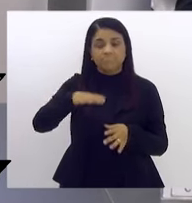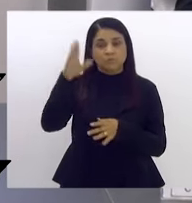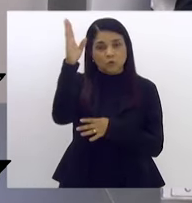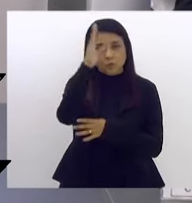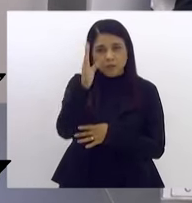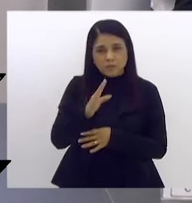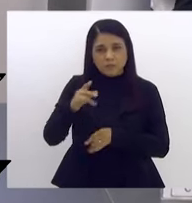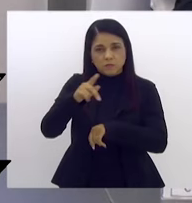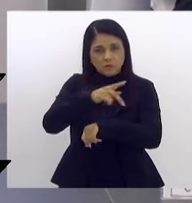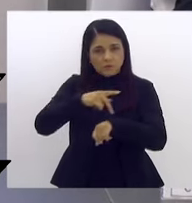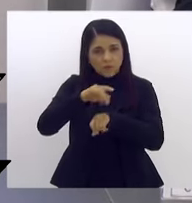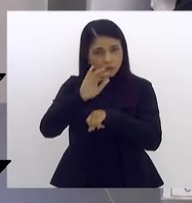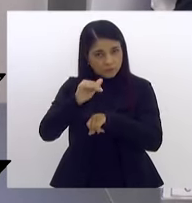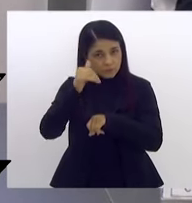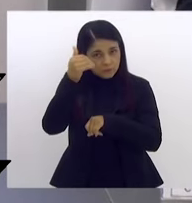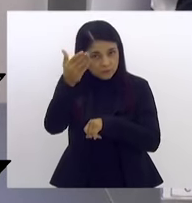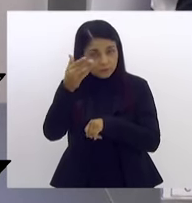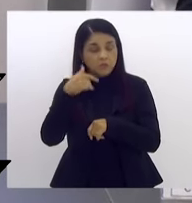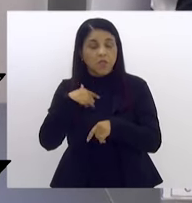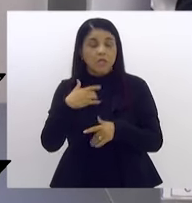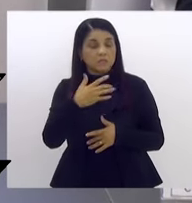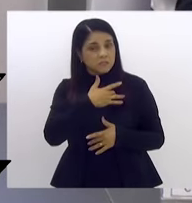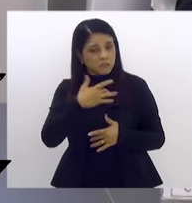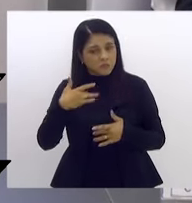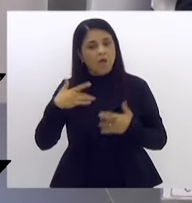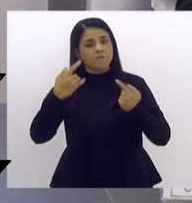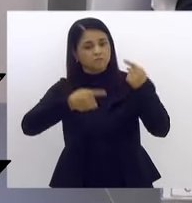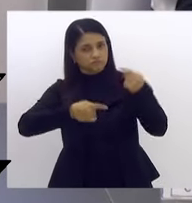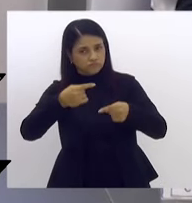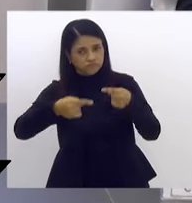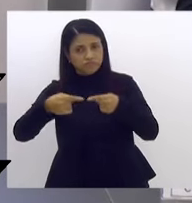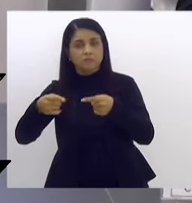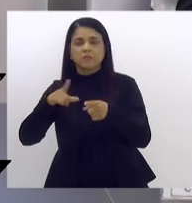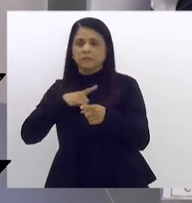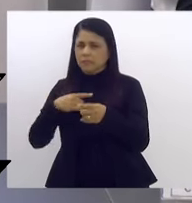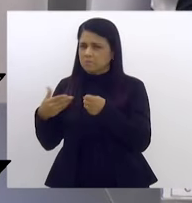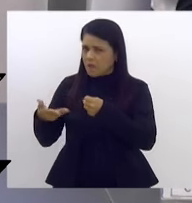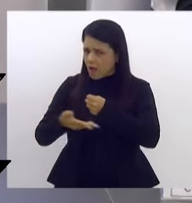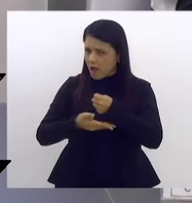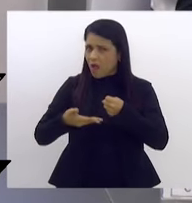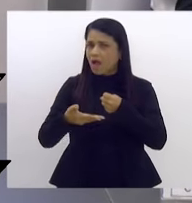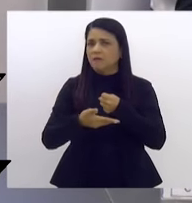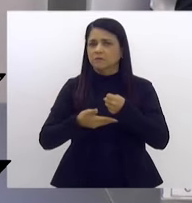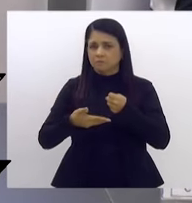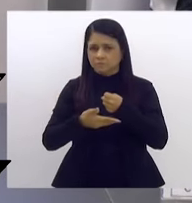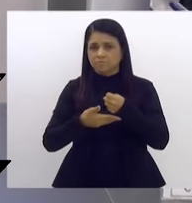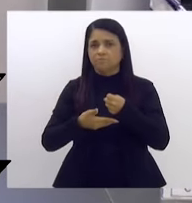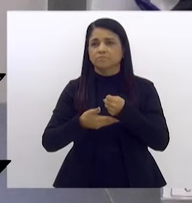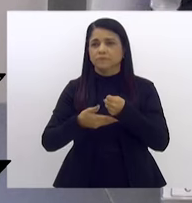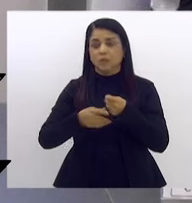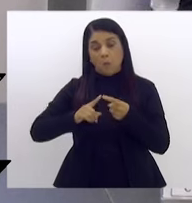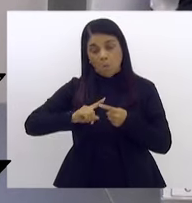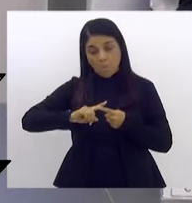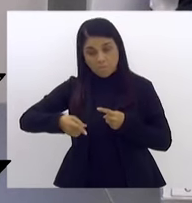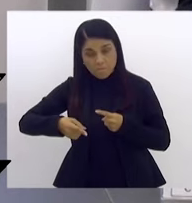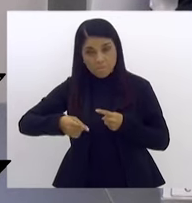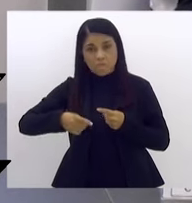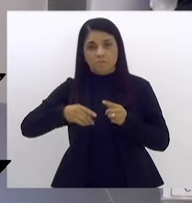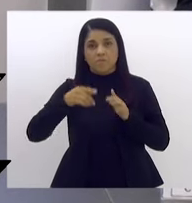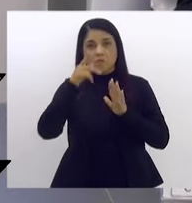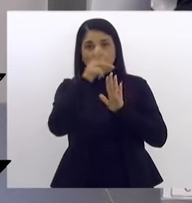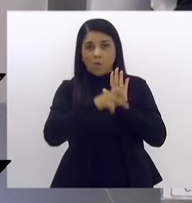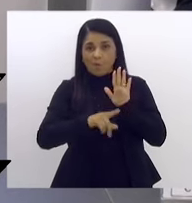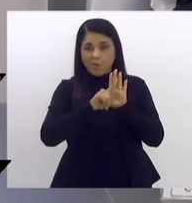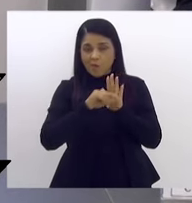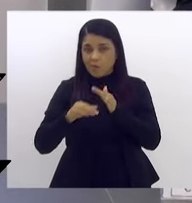internacional é uma discussão saudável para ccj e tem embasamento para isso inclusive para não permitir que o projeto avance porque